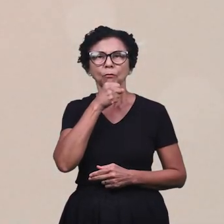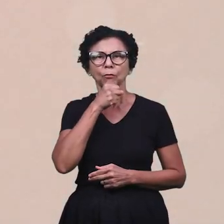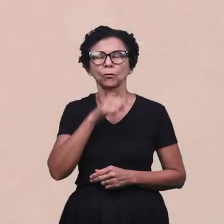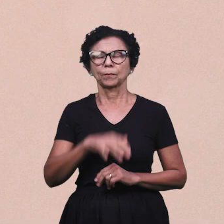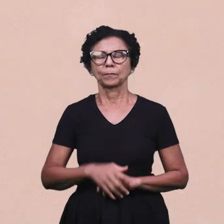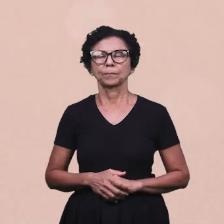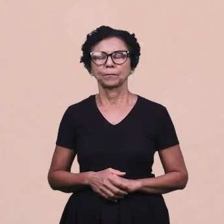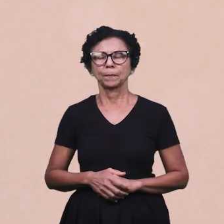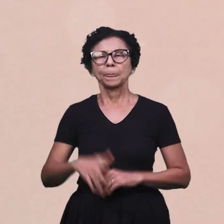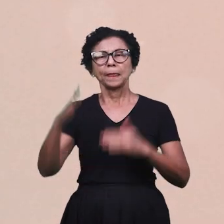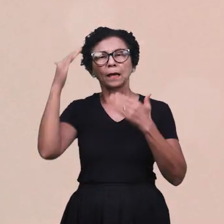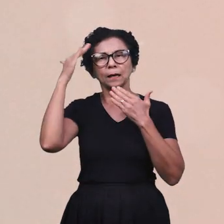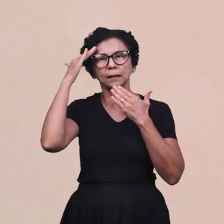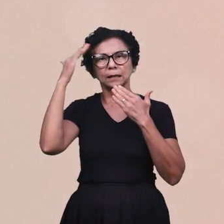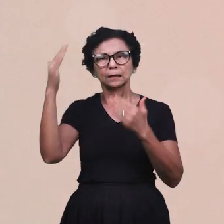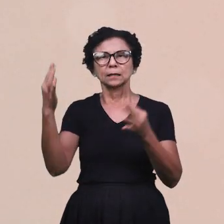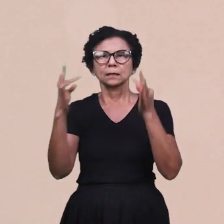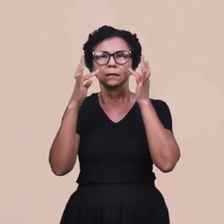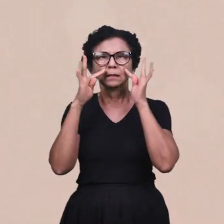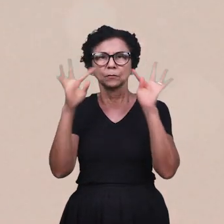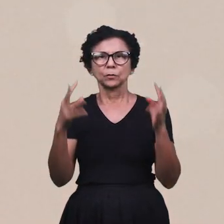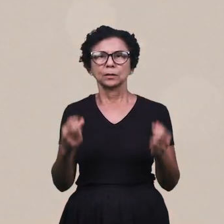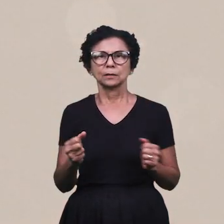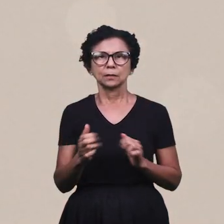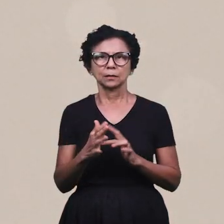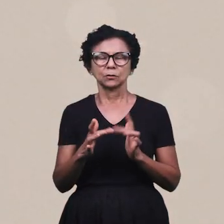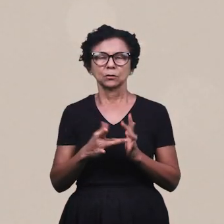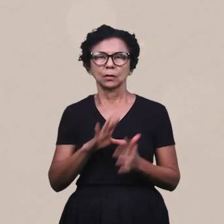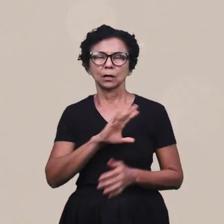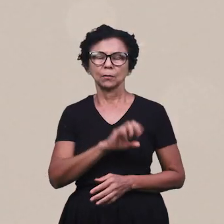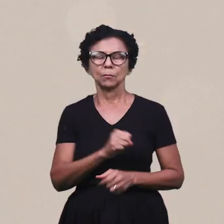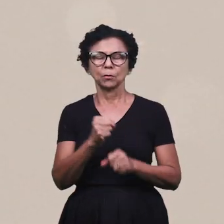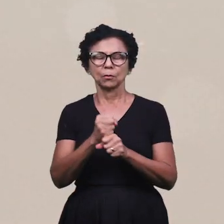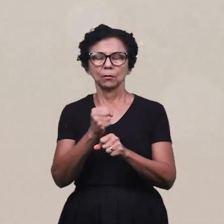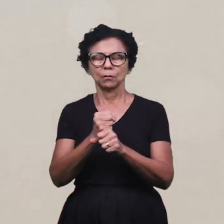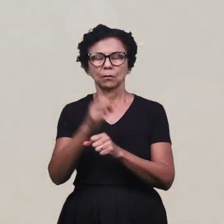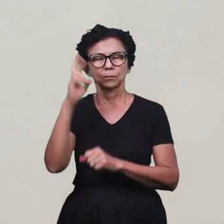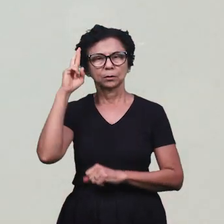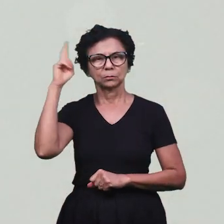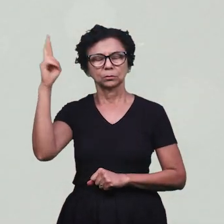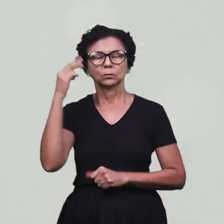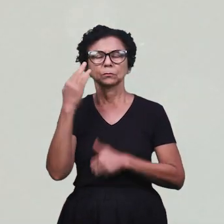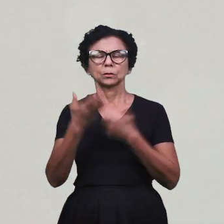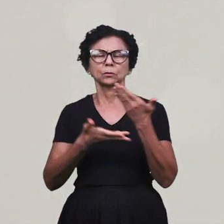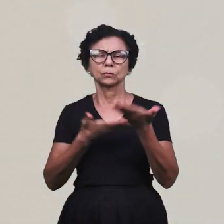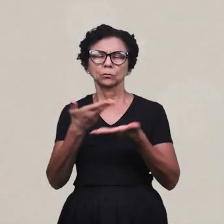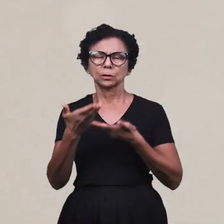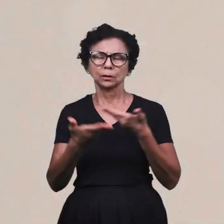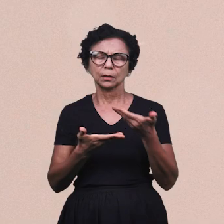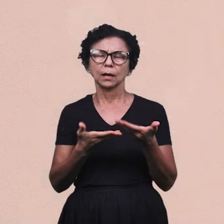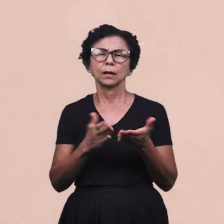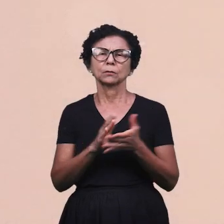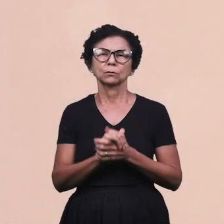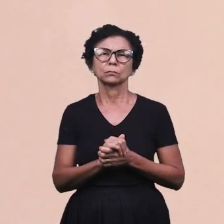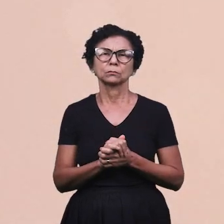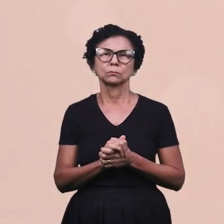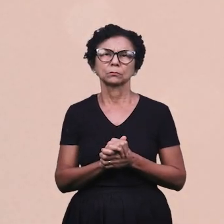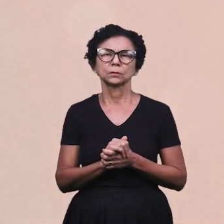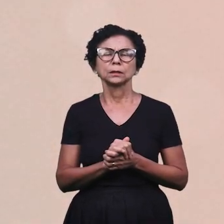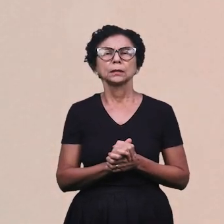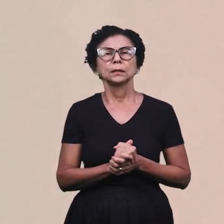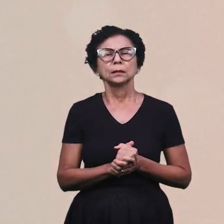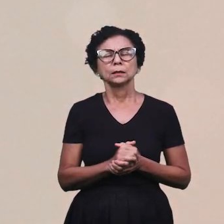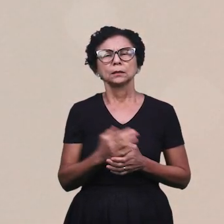da sua conversão, pelo seu amor a essa obra, pelo cuidado ao qual o Senhor zelou conosco e estamos aqui ao longo